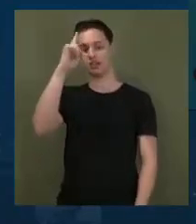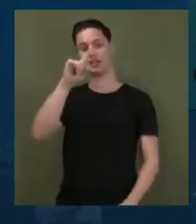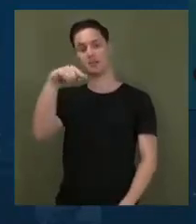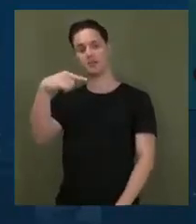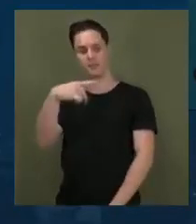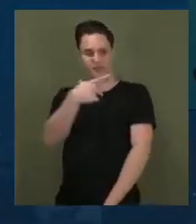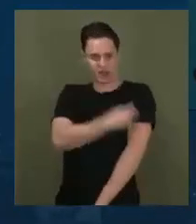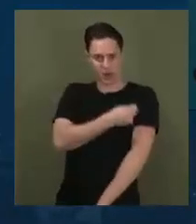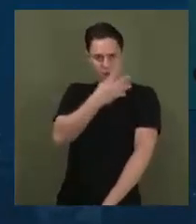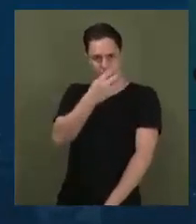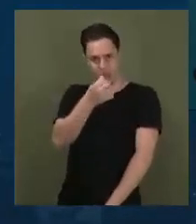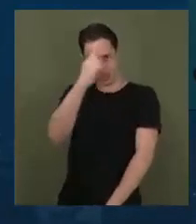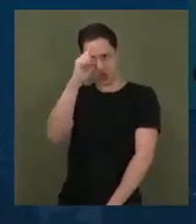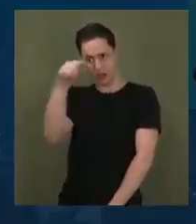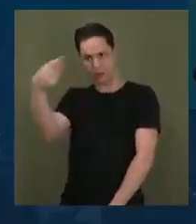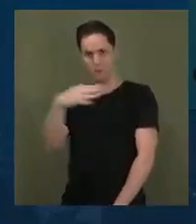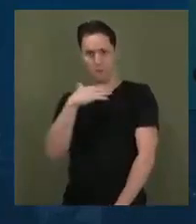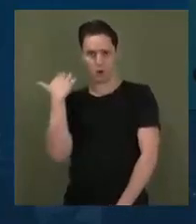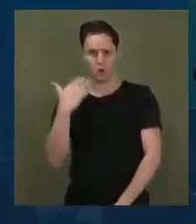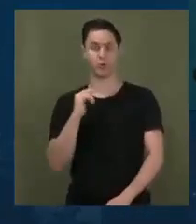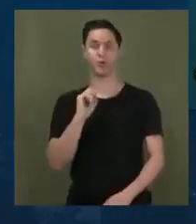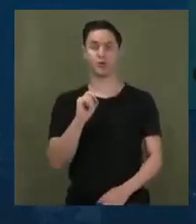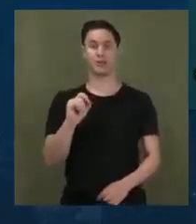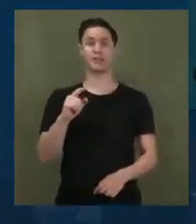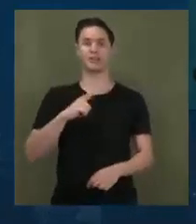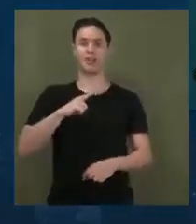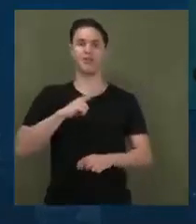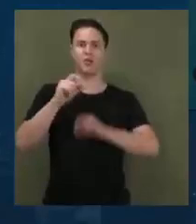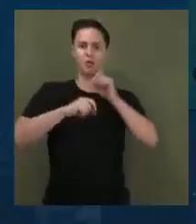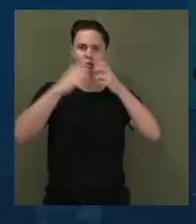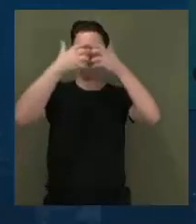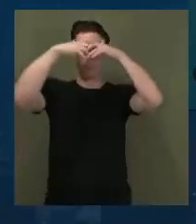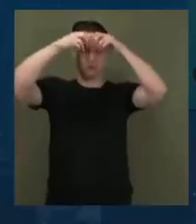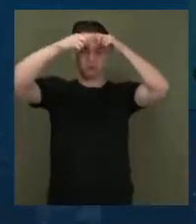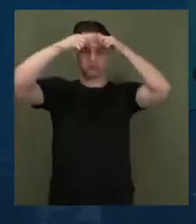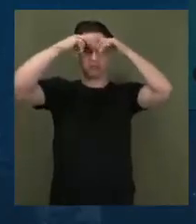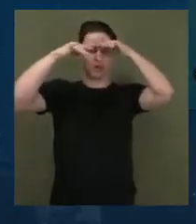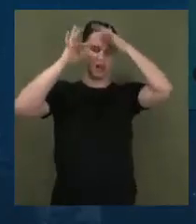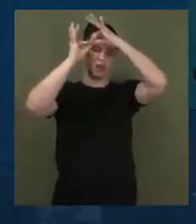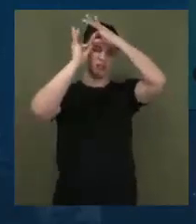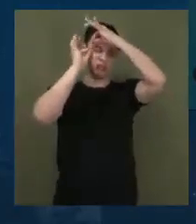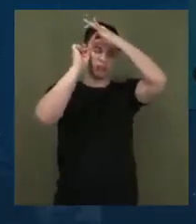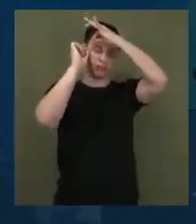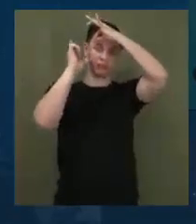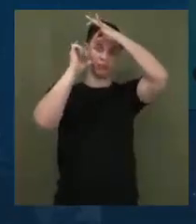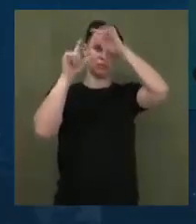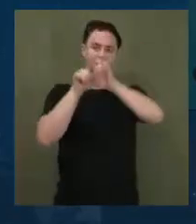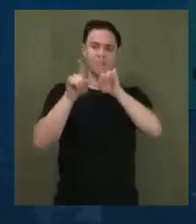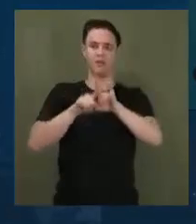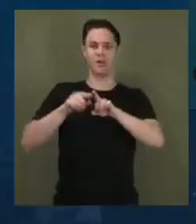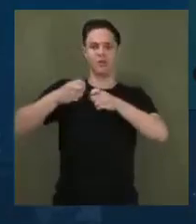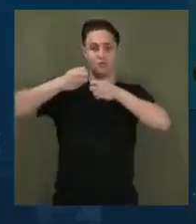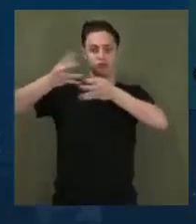a inoculação da 2ª dose da Pfizer. Além da hemorragia subaracnoide, também apresentava miocardite, como eu falei, é um